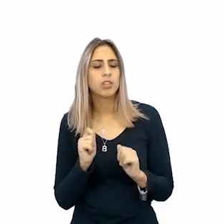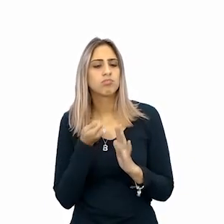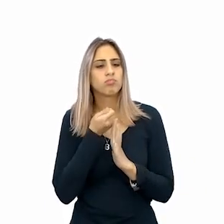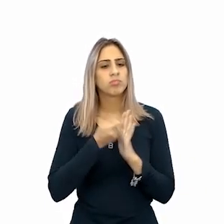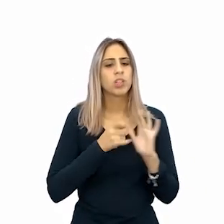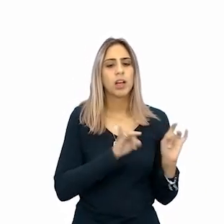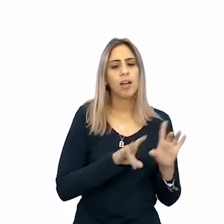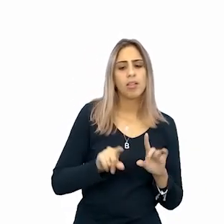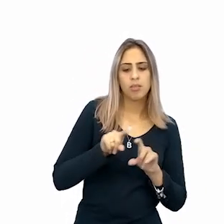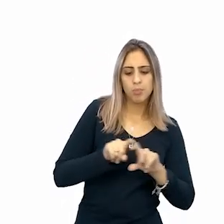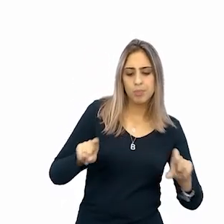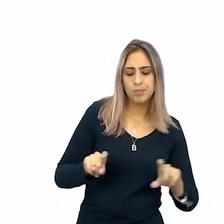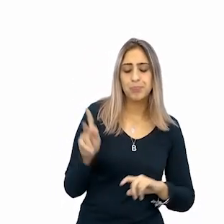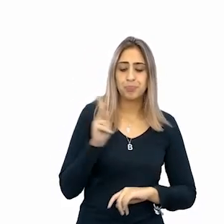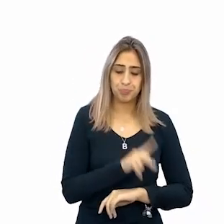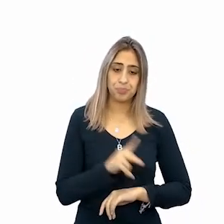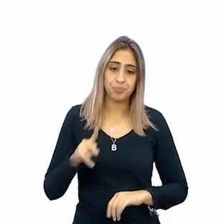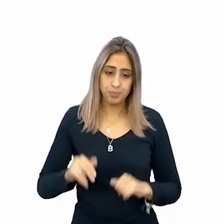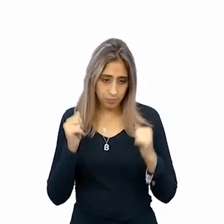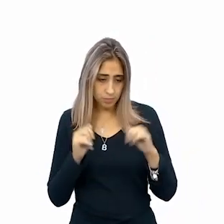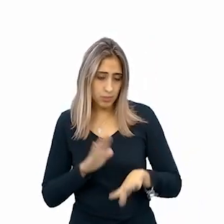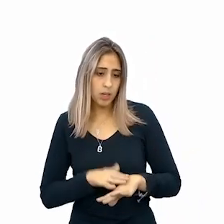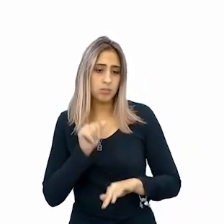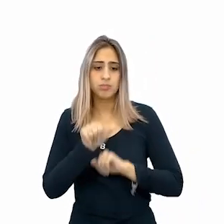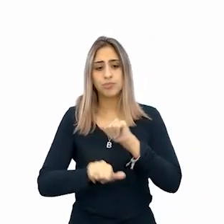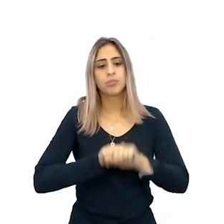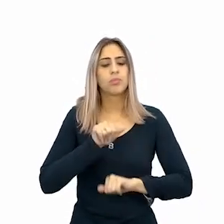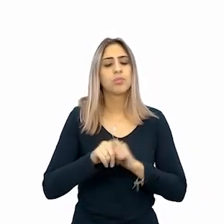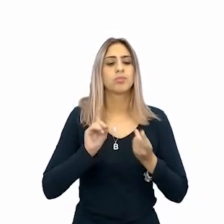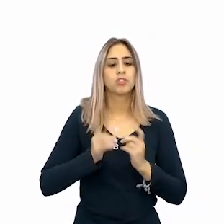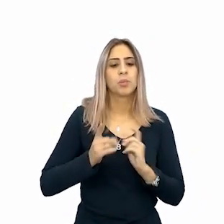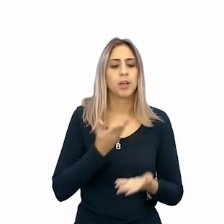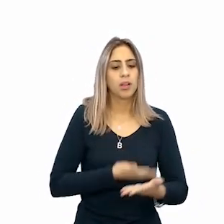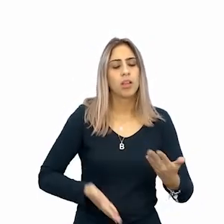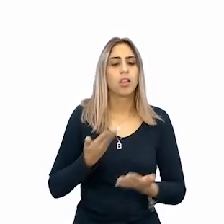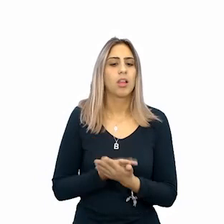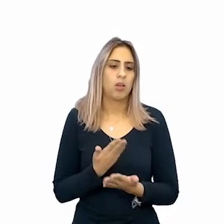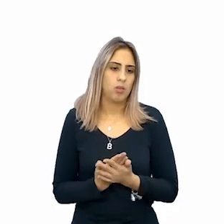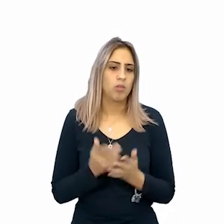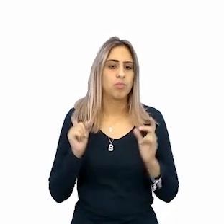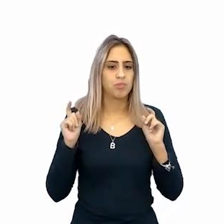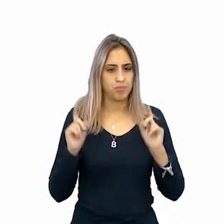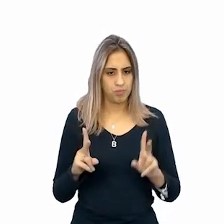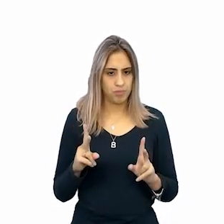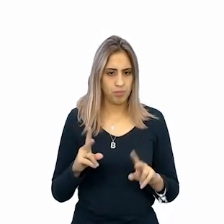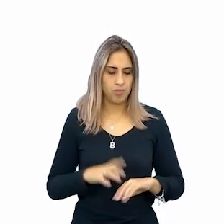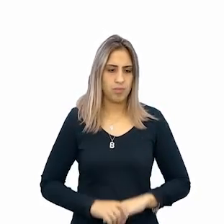escrito em cada linha, e o professor poderá mudar a dinâmica da aula, tá?